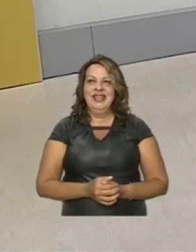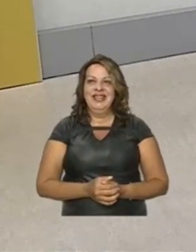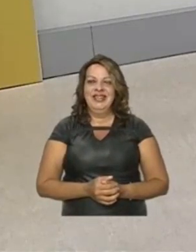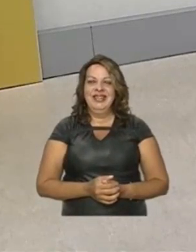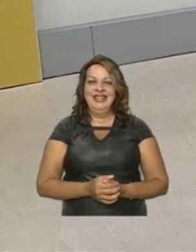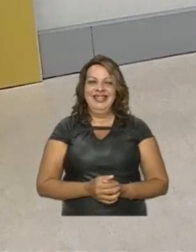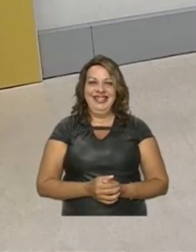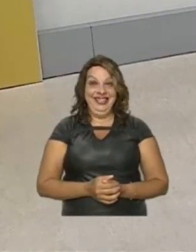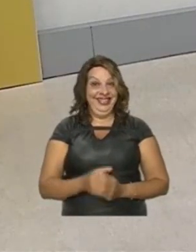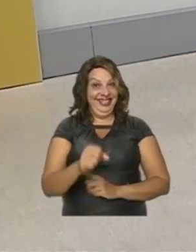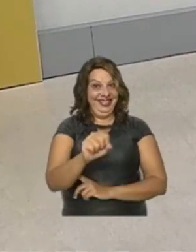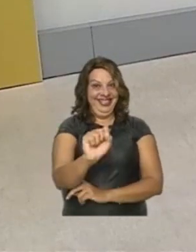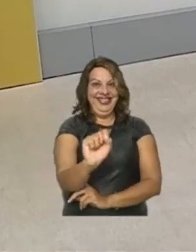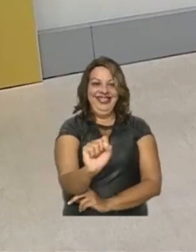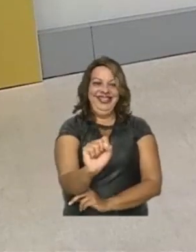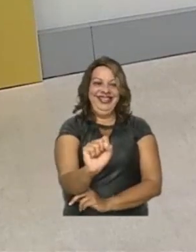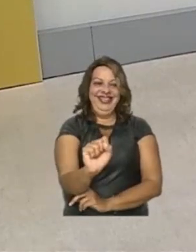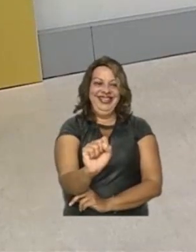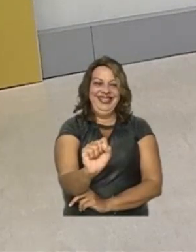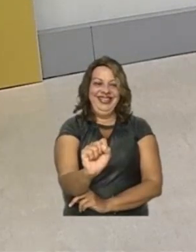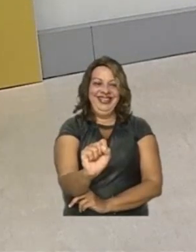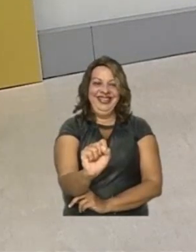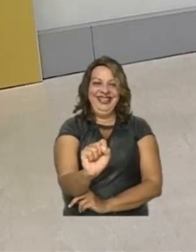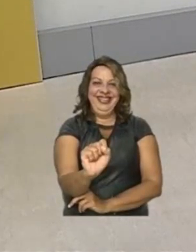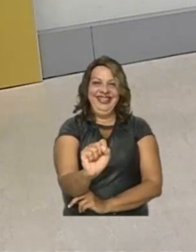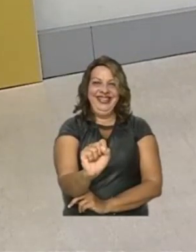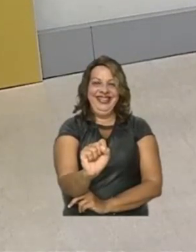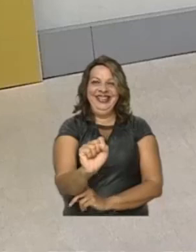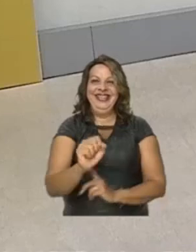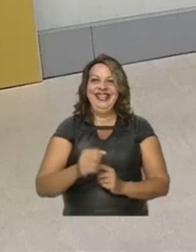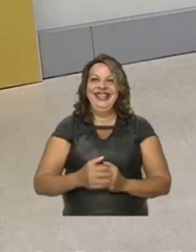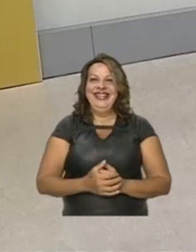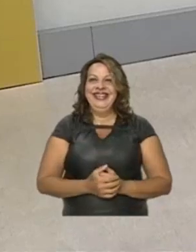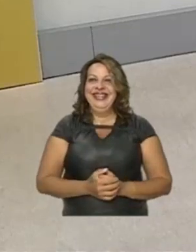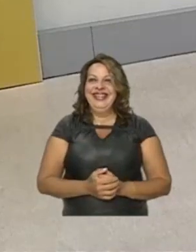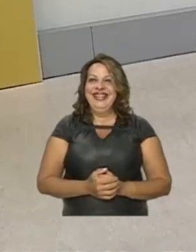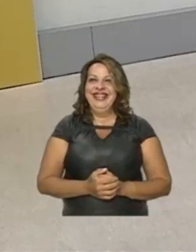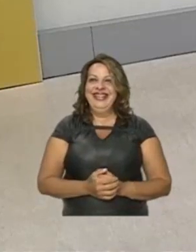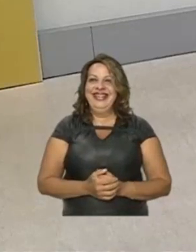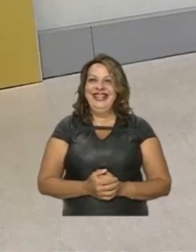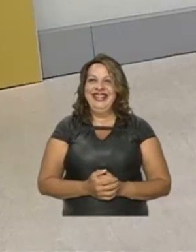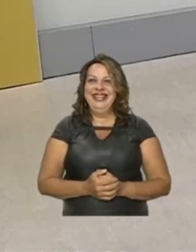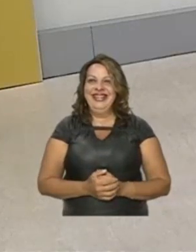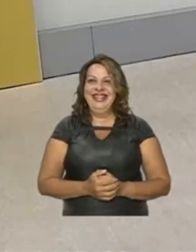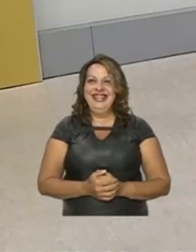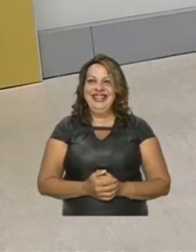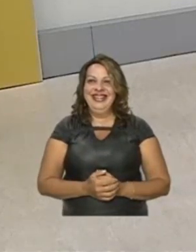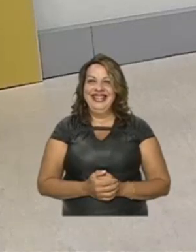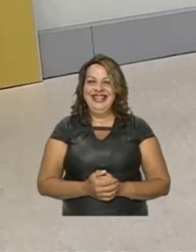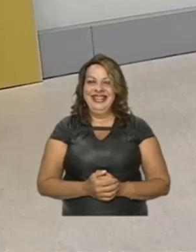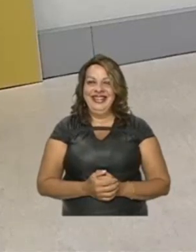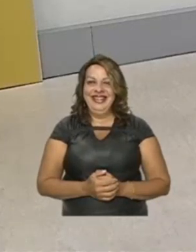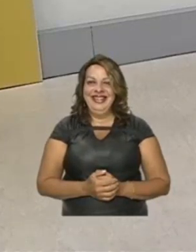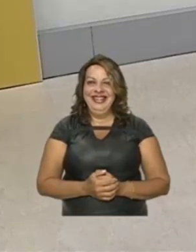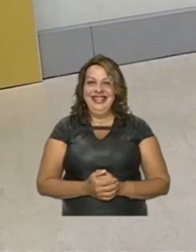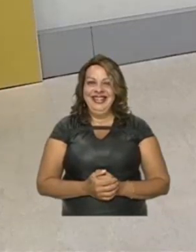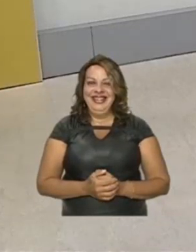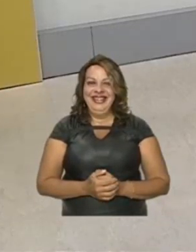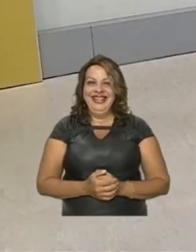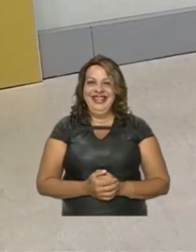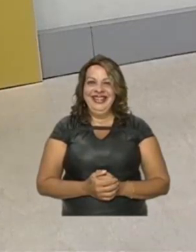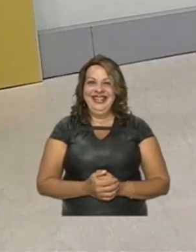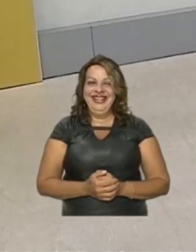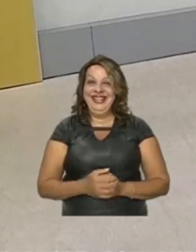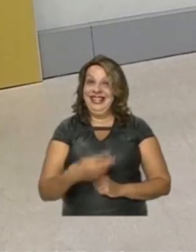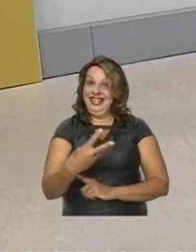Começa com a bolinha de número 8, número 8, número 8. Olha aí, número 8. Foi o número 8,